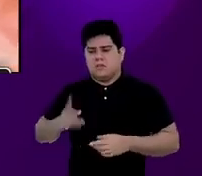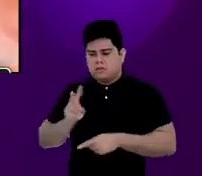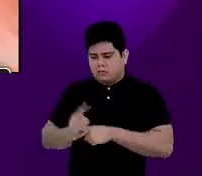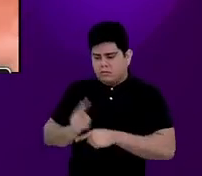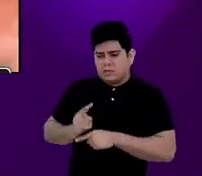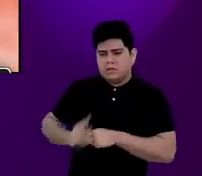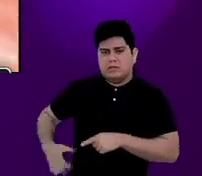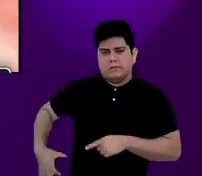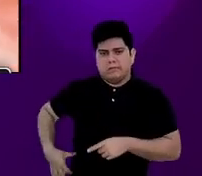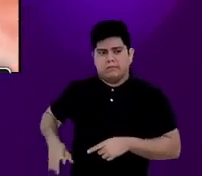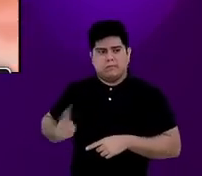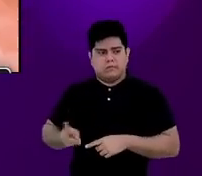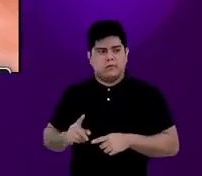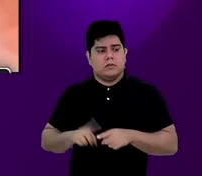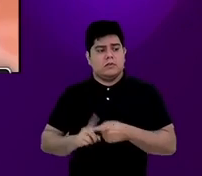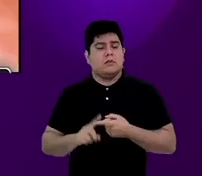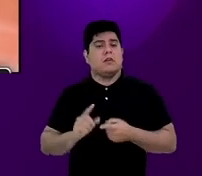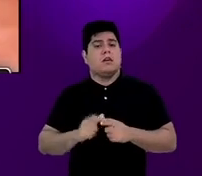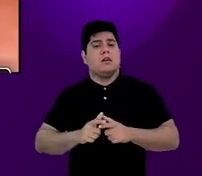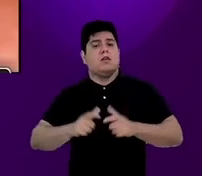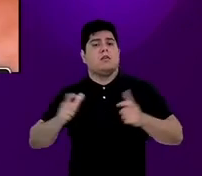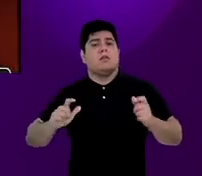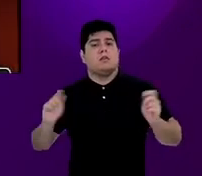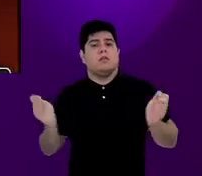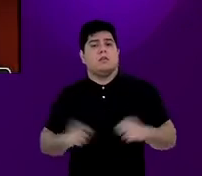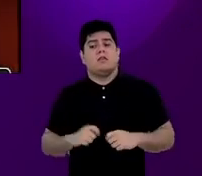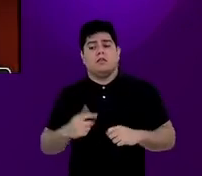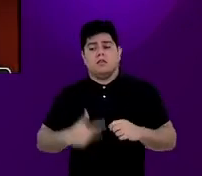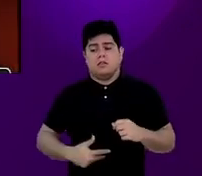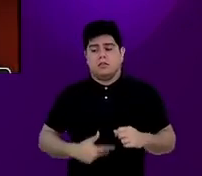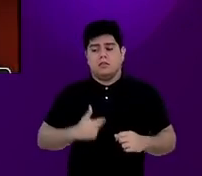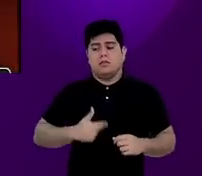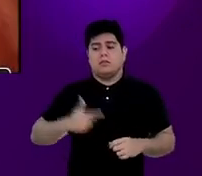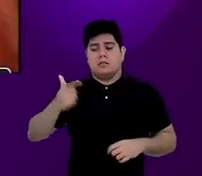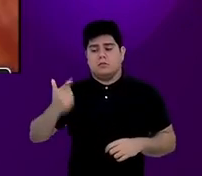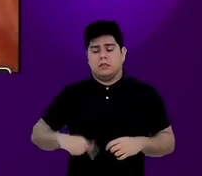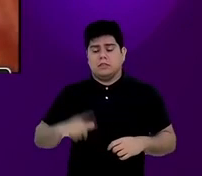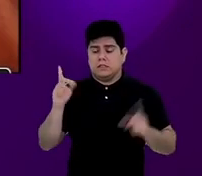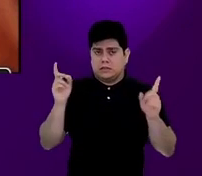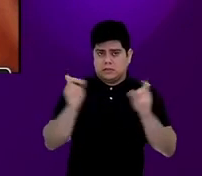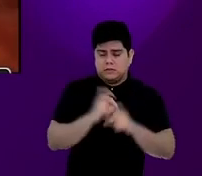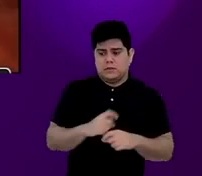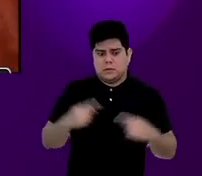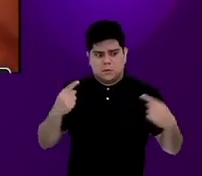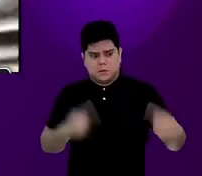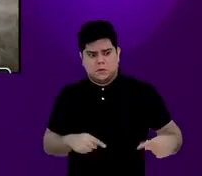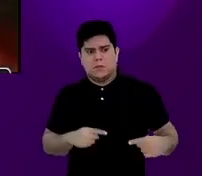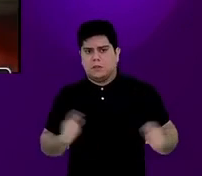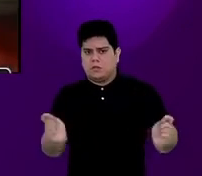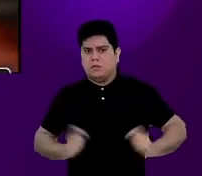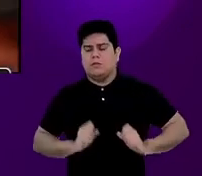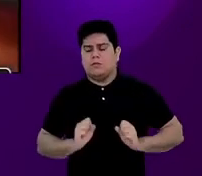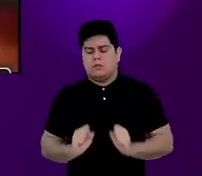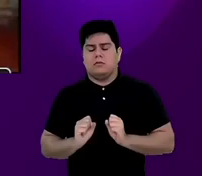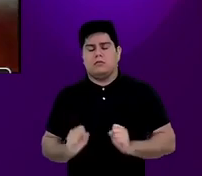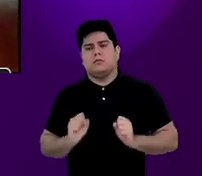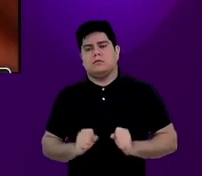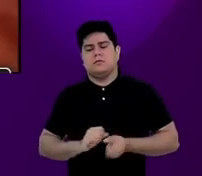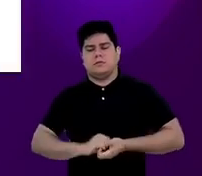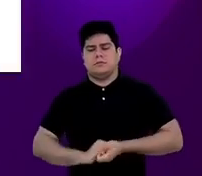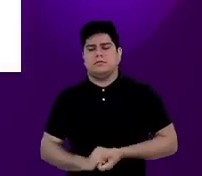rim até aumentar a possibilidade do cirurgião fazer cirurgias cada vez mais complexas e desafiadoras de forma menos